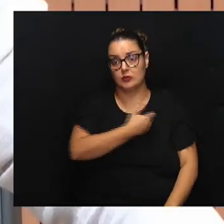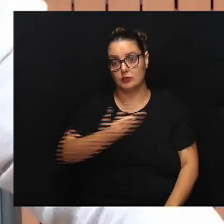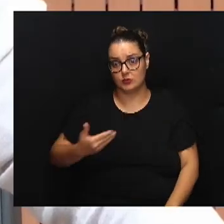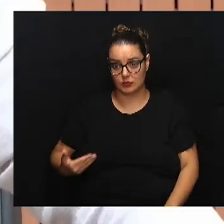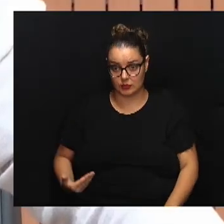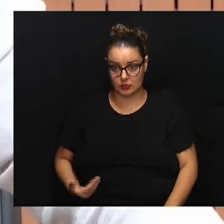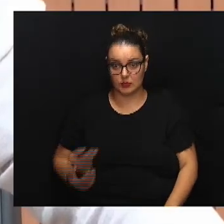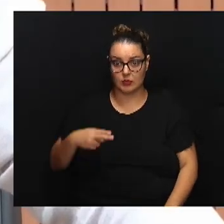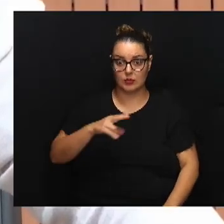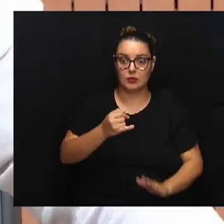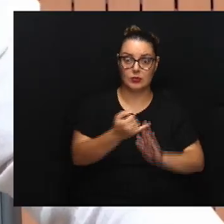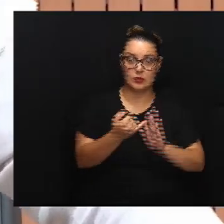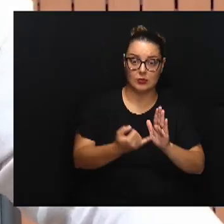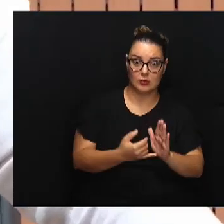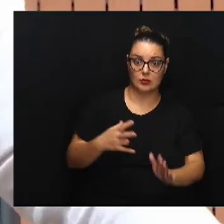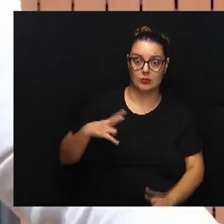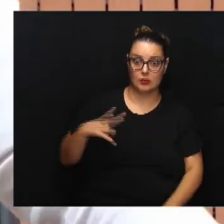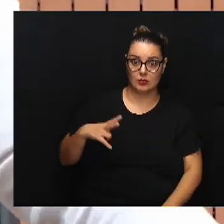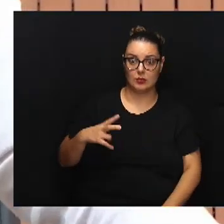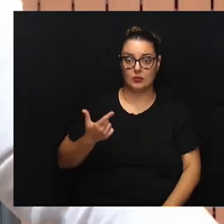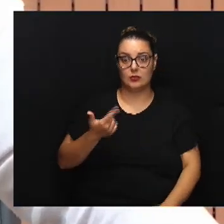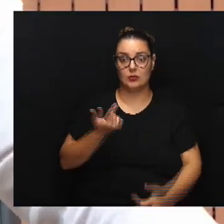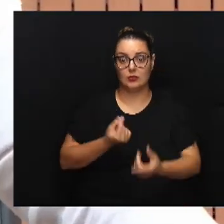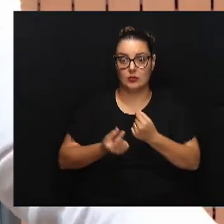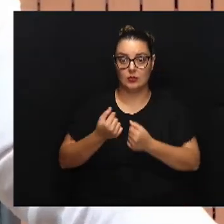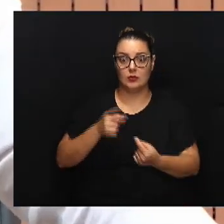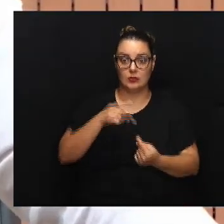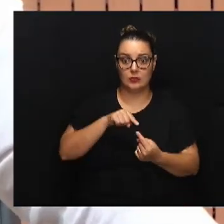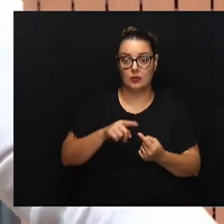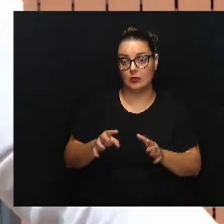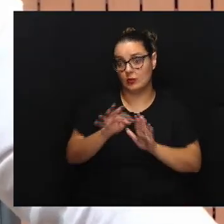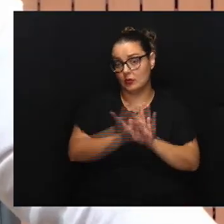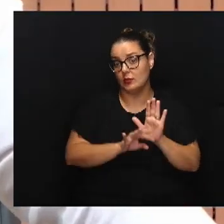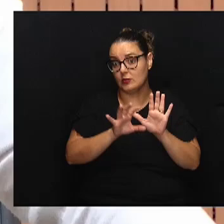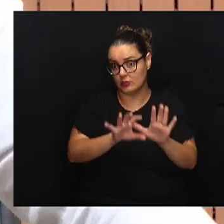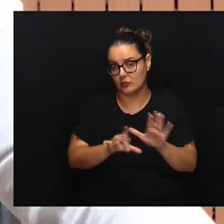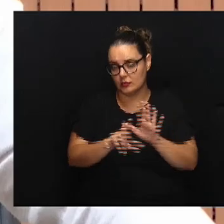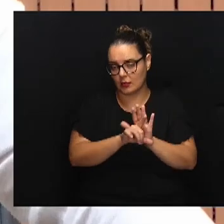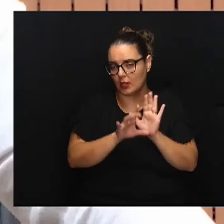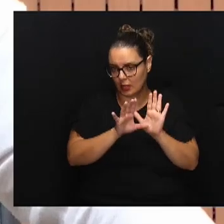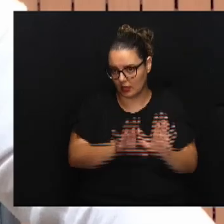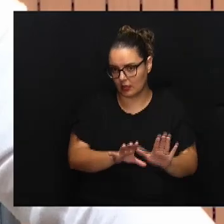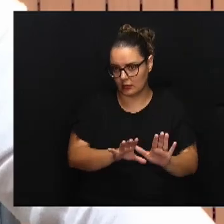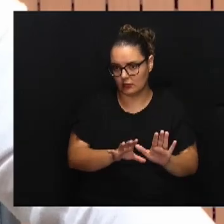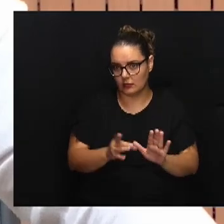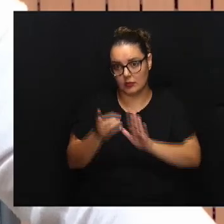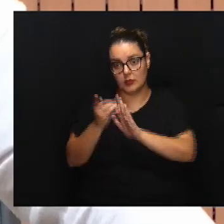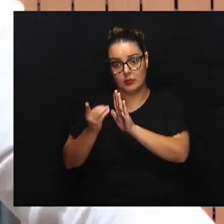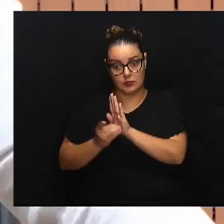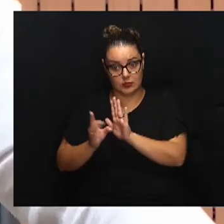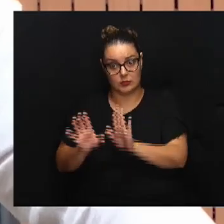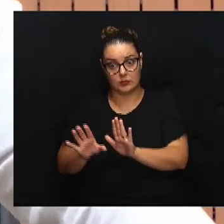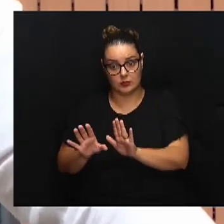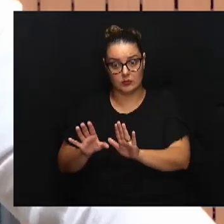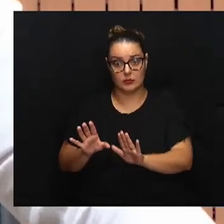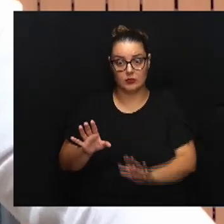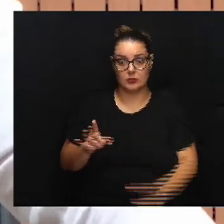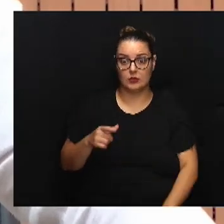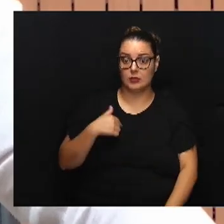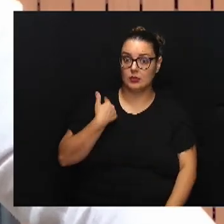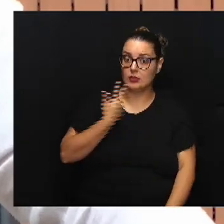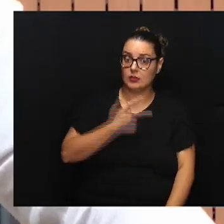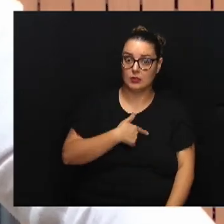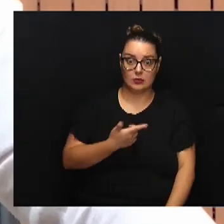ou instituições de direito privado sem fins lucrativos. Esse é o texto que está lá na lei e no decreto. Portanto, isso nós não